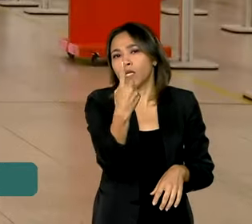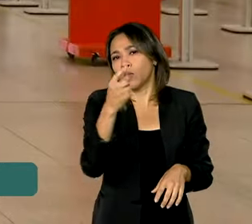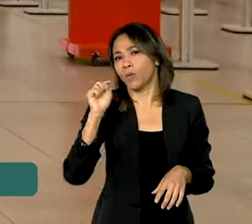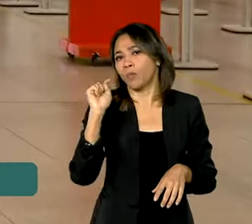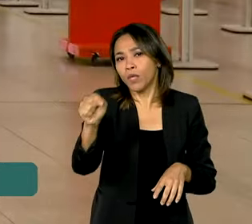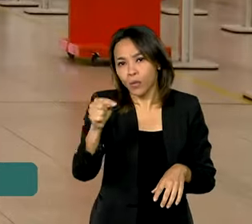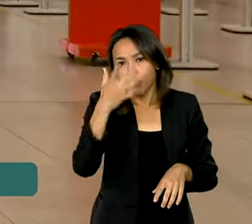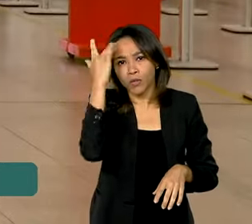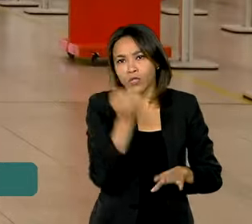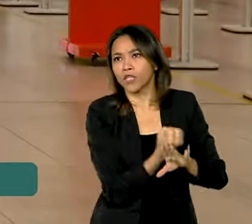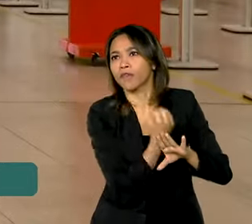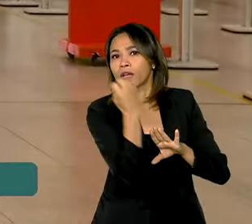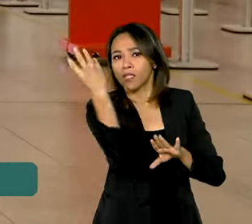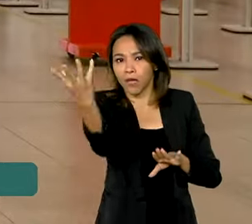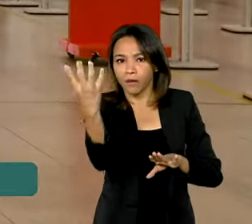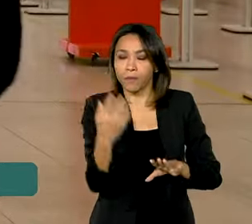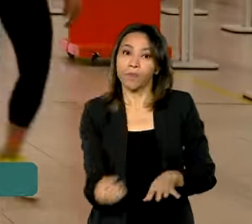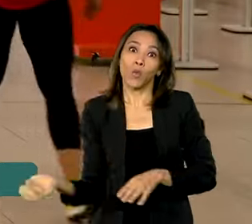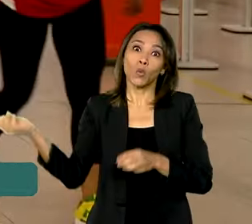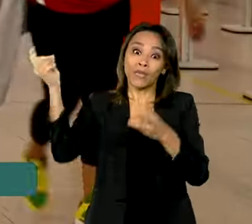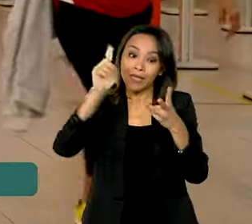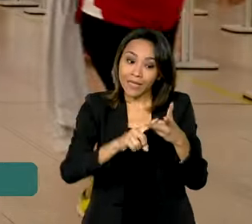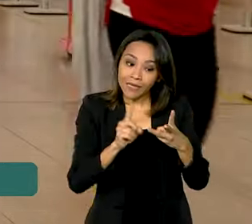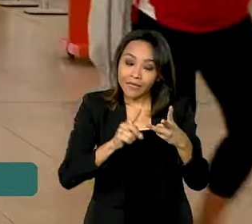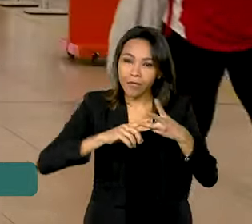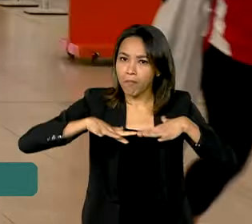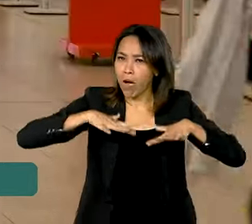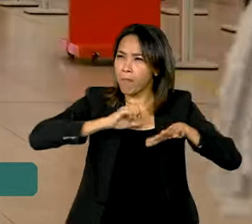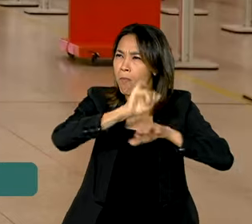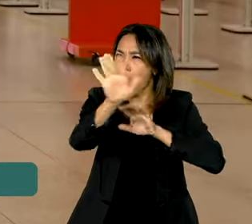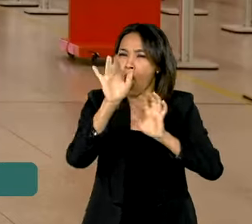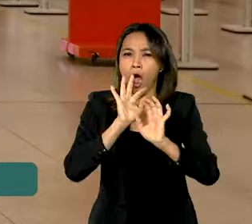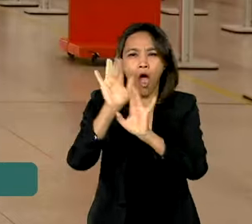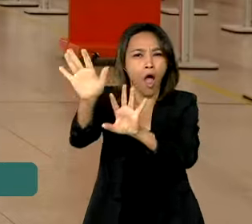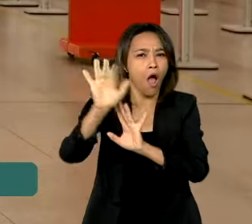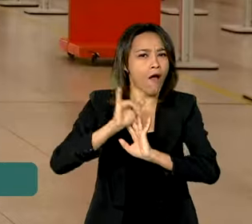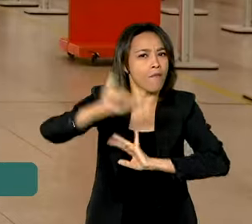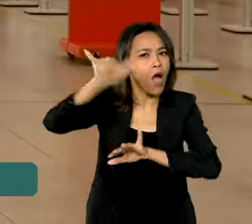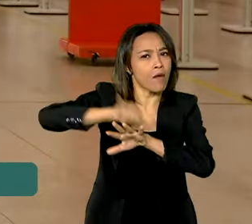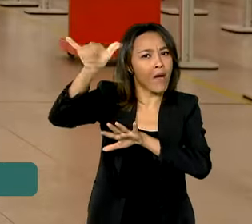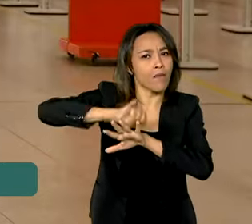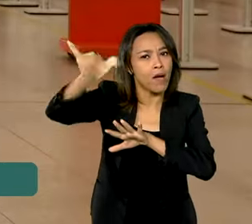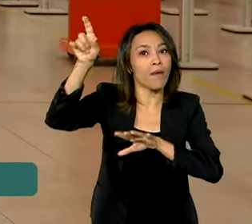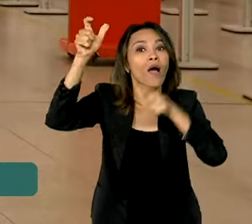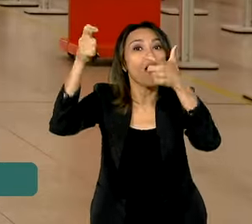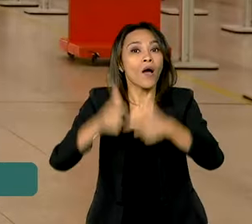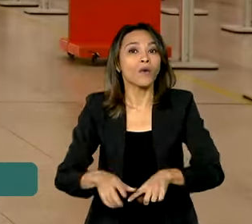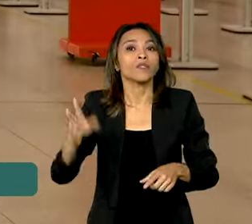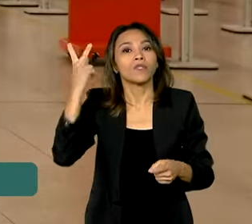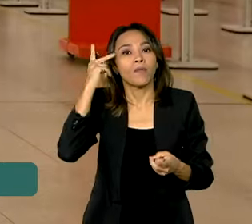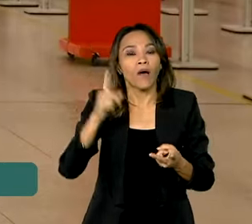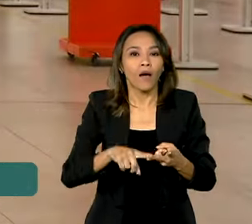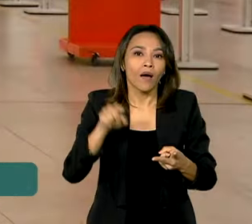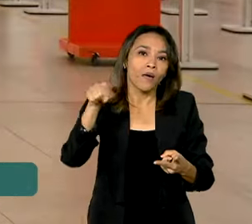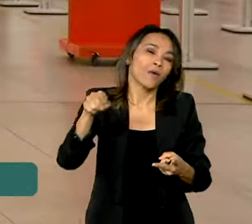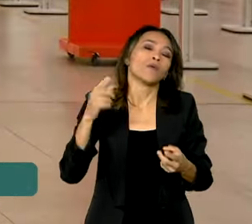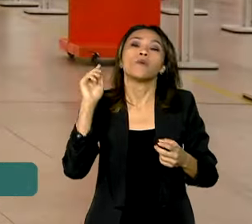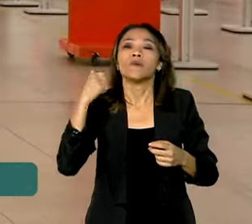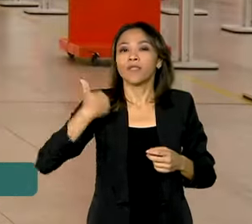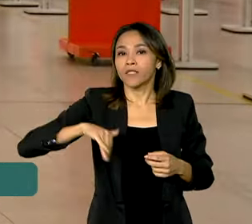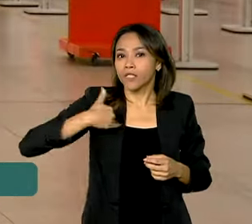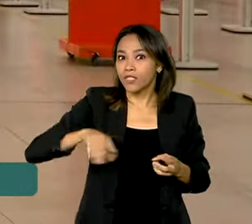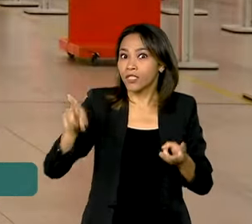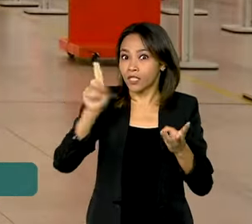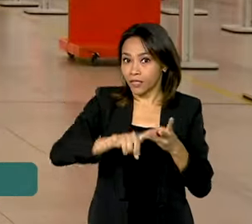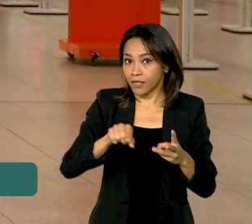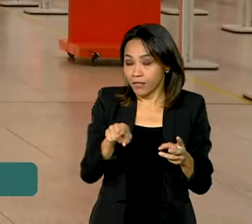81.400 viajantes. O terceiro trajeto com maior movimentação de pessoas foi Guarulhos, Buenos Aires, na Argentina. Passaram por